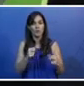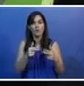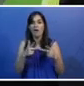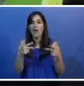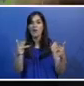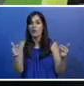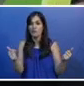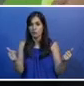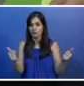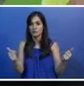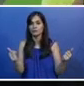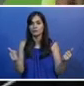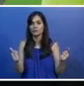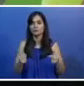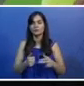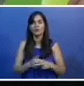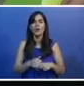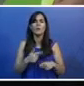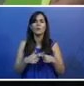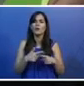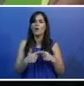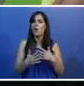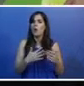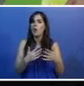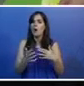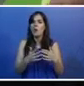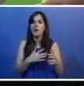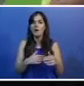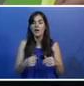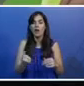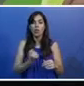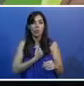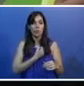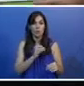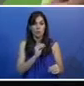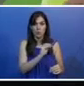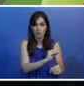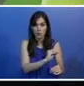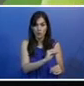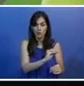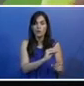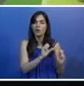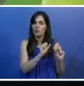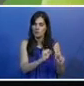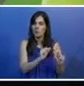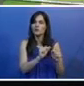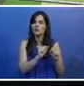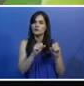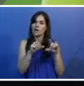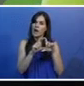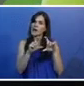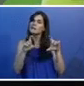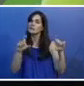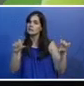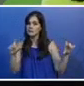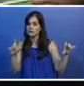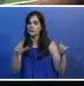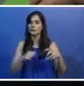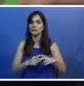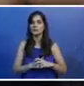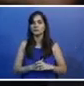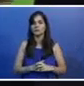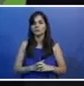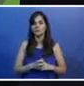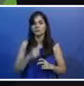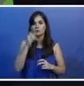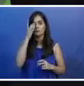Qualquer valor que eu coloque ali, eu posso resolver isso daqui, essa expressão, certo? No caso, estaria calculando o valor